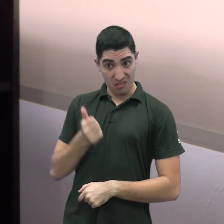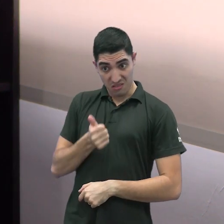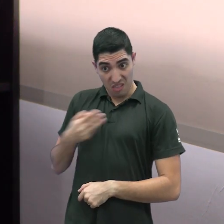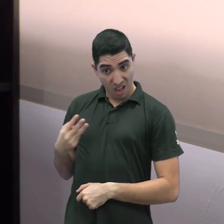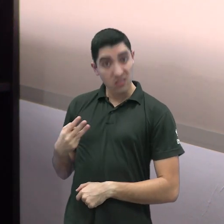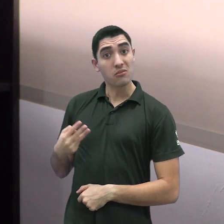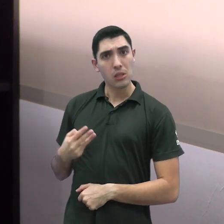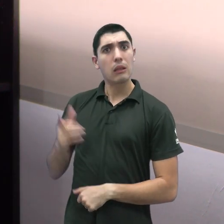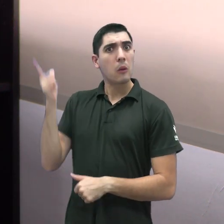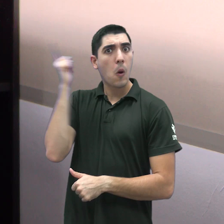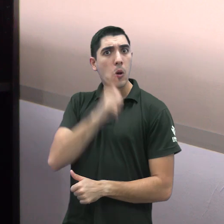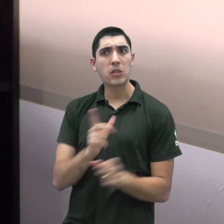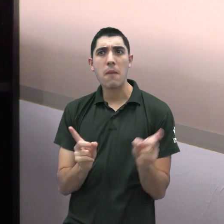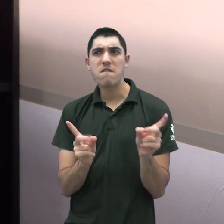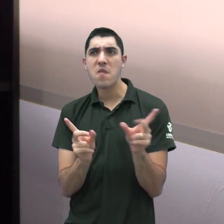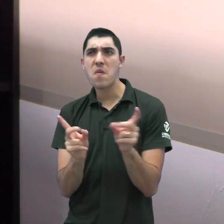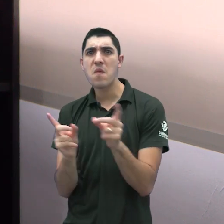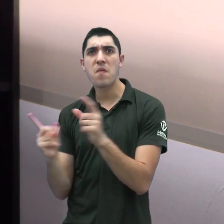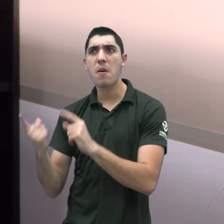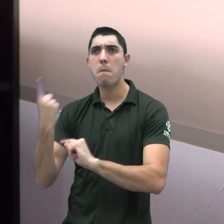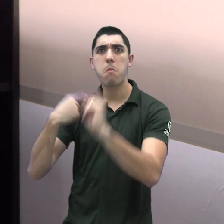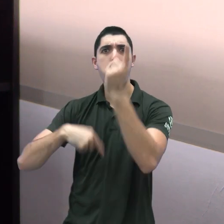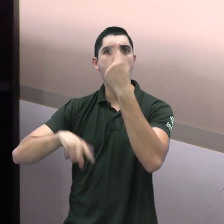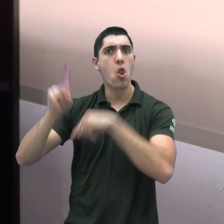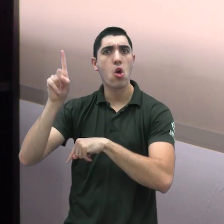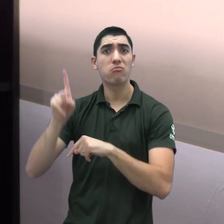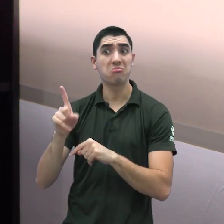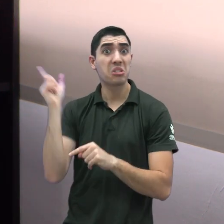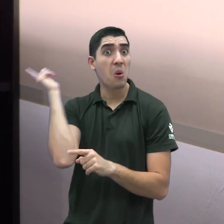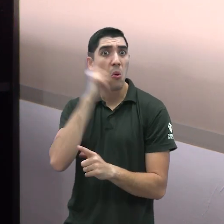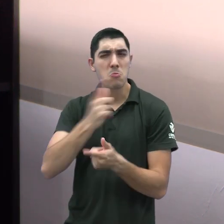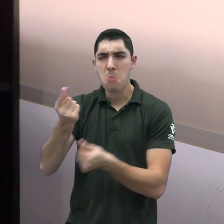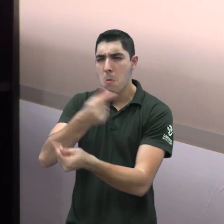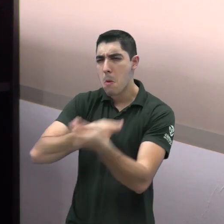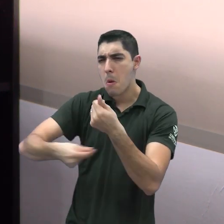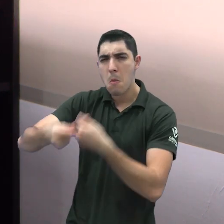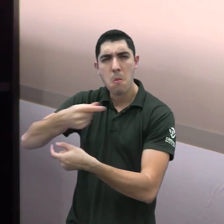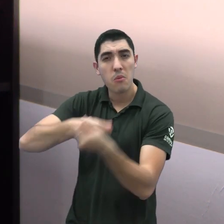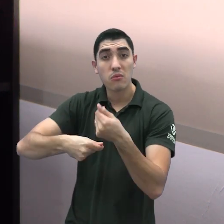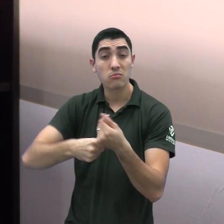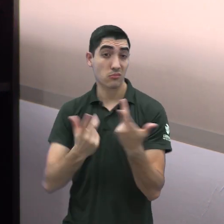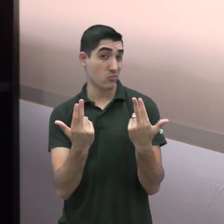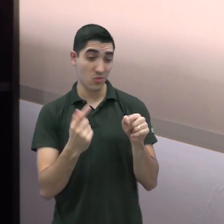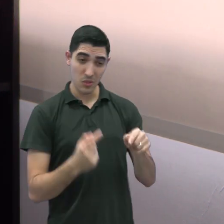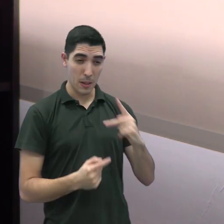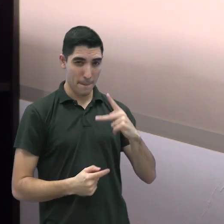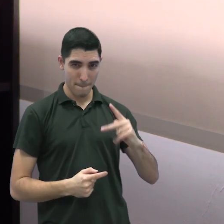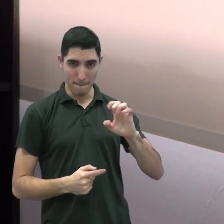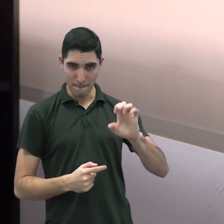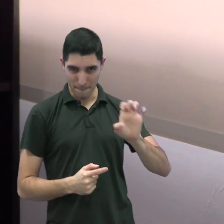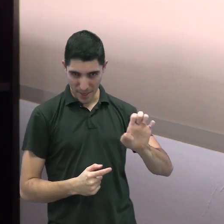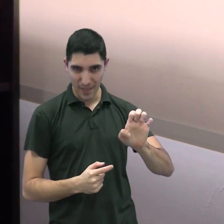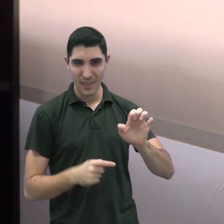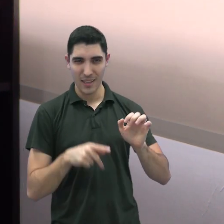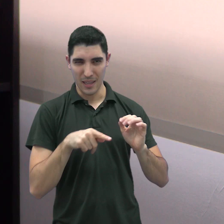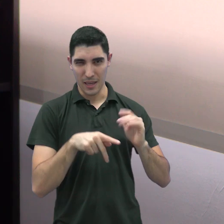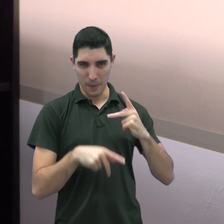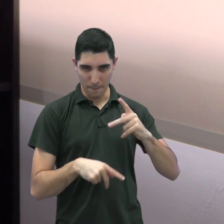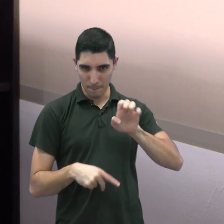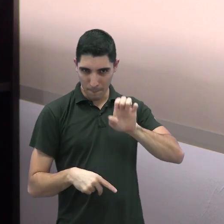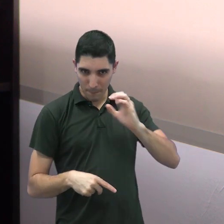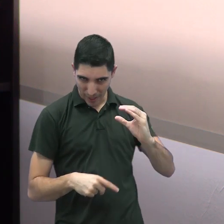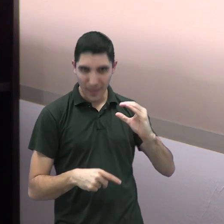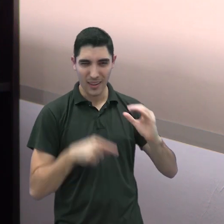revitalize, haja mais vendas e mais compras e o mercado flui mais. Hoje a PEC